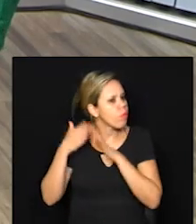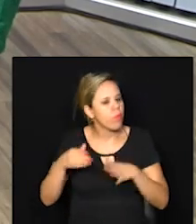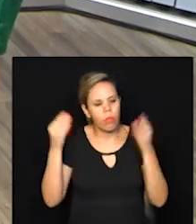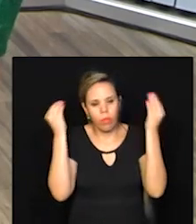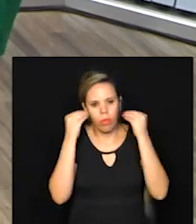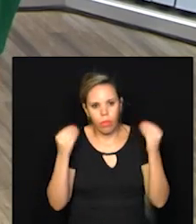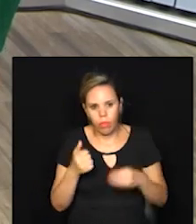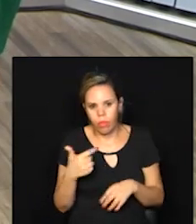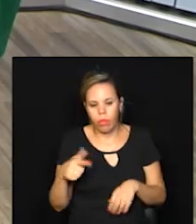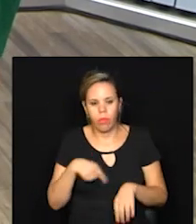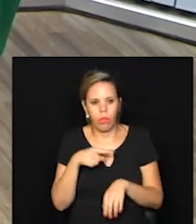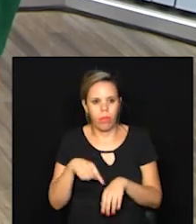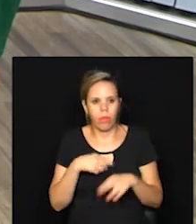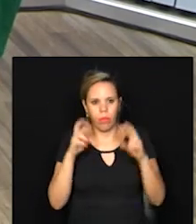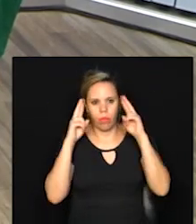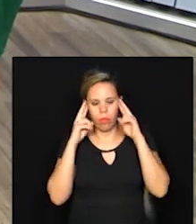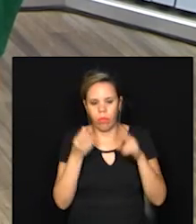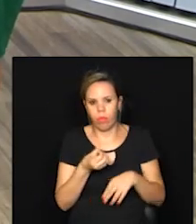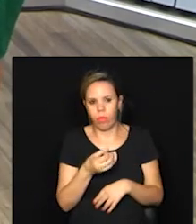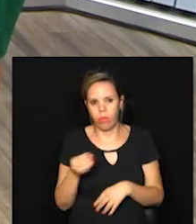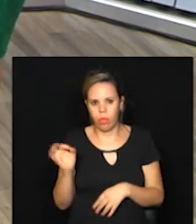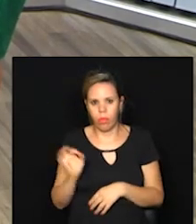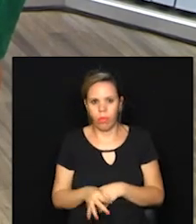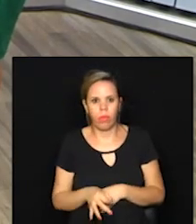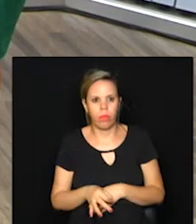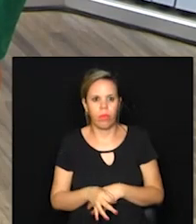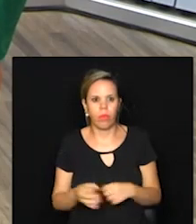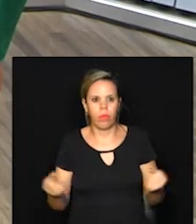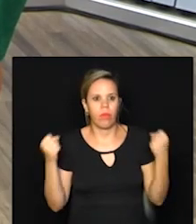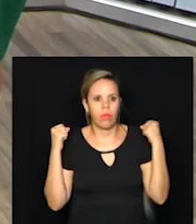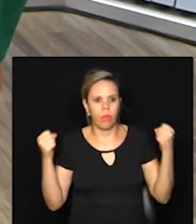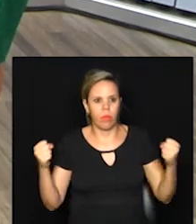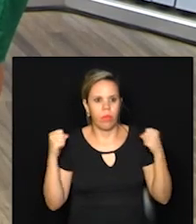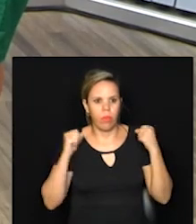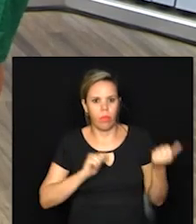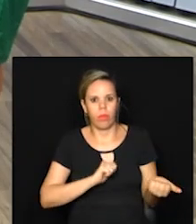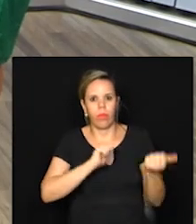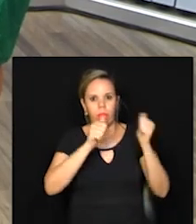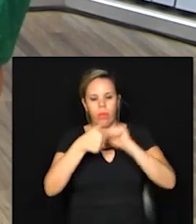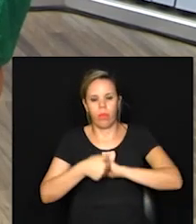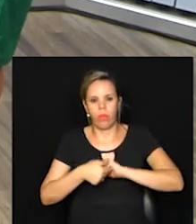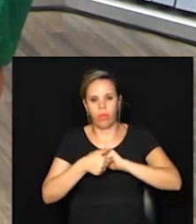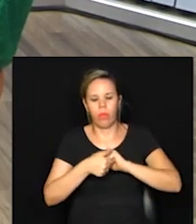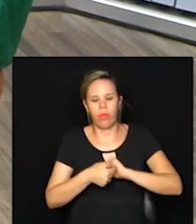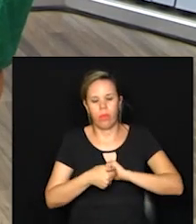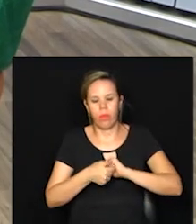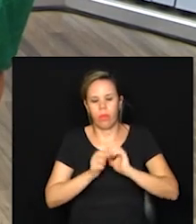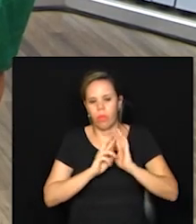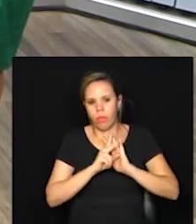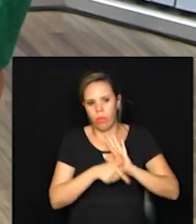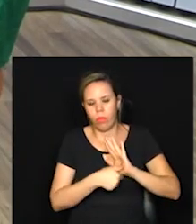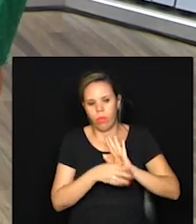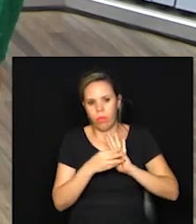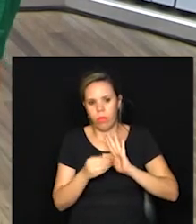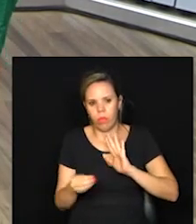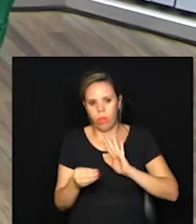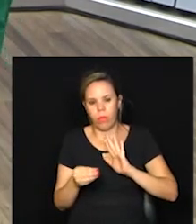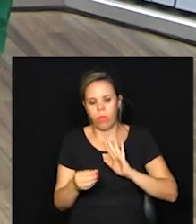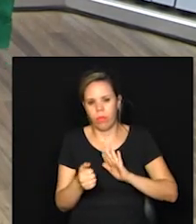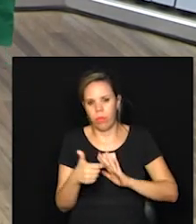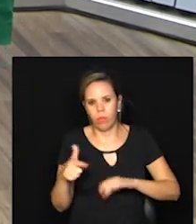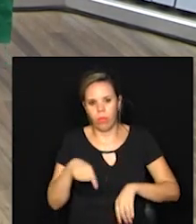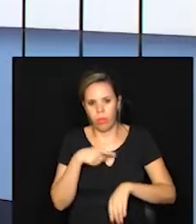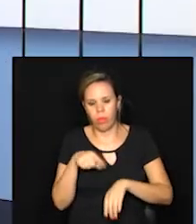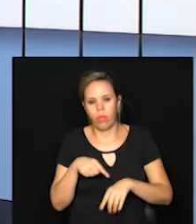também, respeitando os 60%. Academias de esporte de todas as modalidades, 12